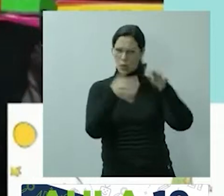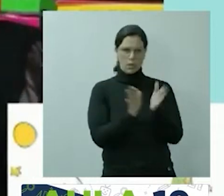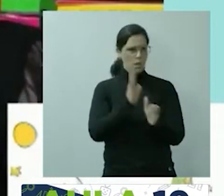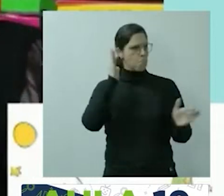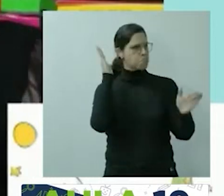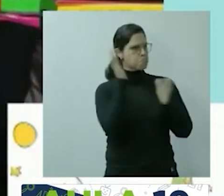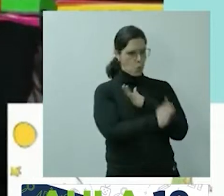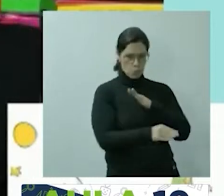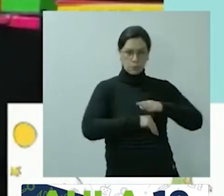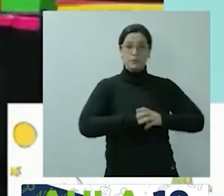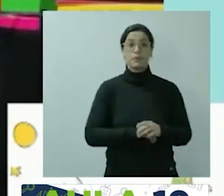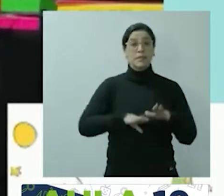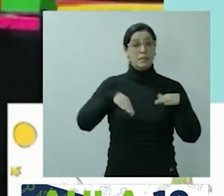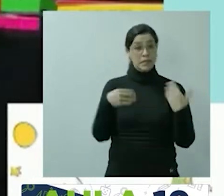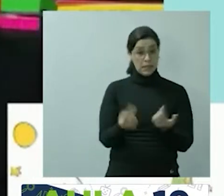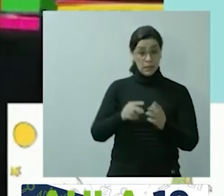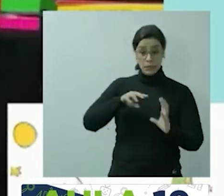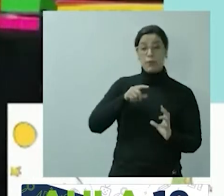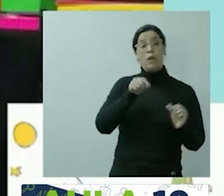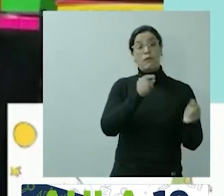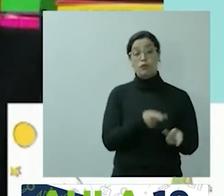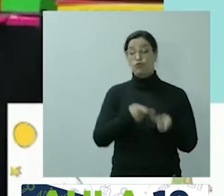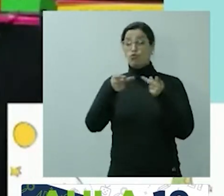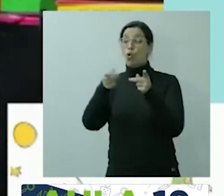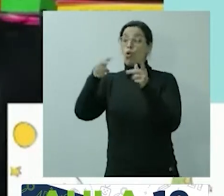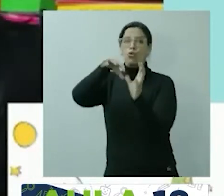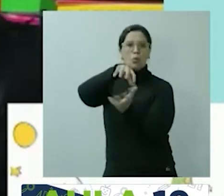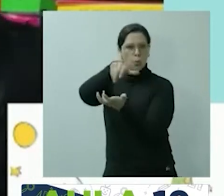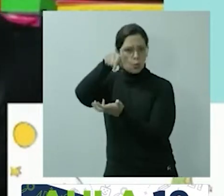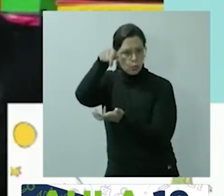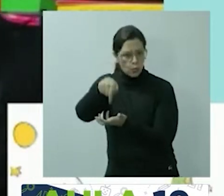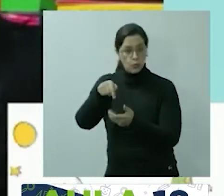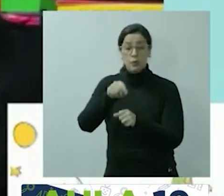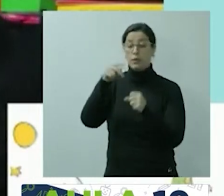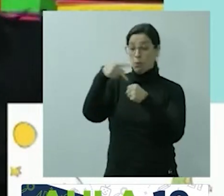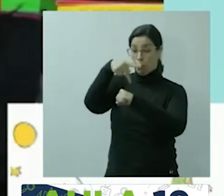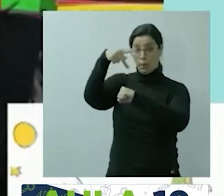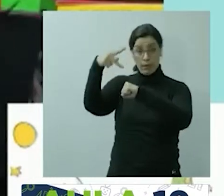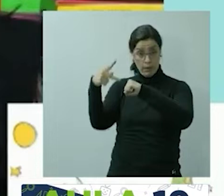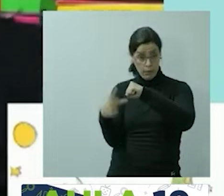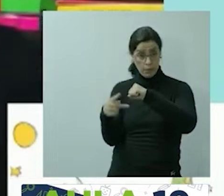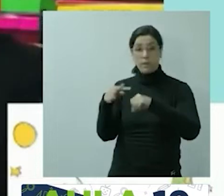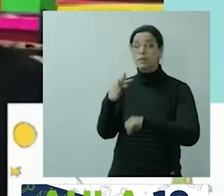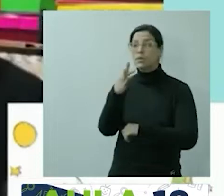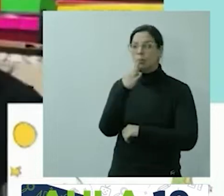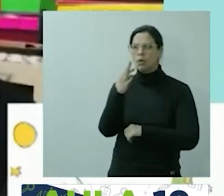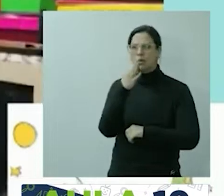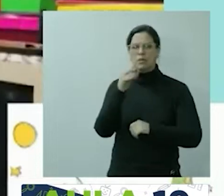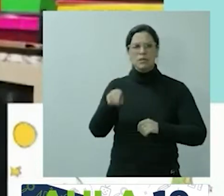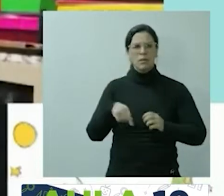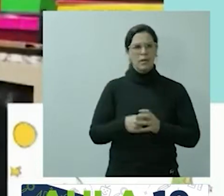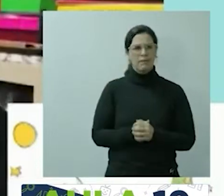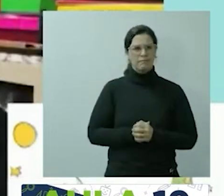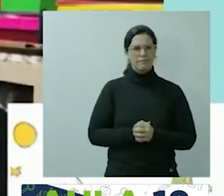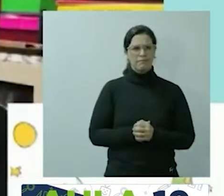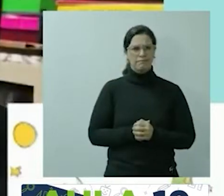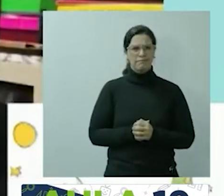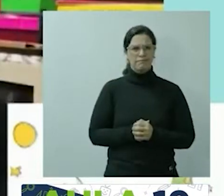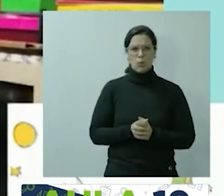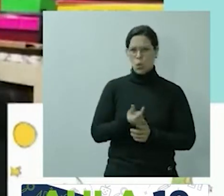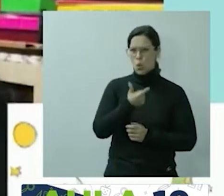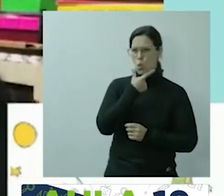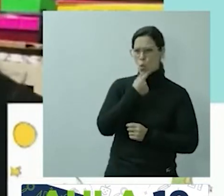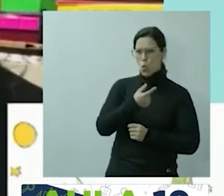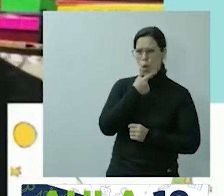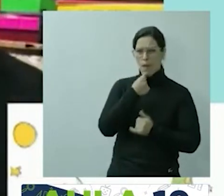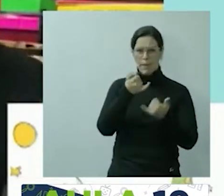embora. No segundo planeta, o pequeno príncipe conheceu um homem